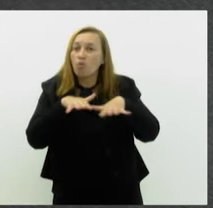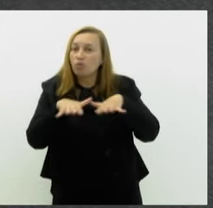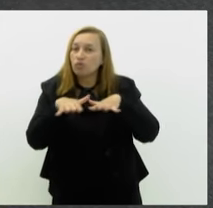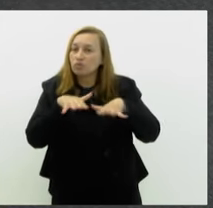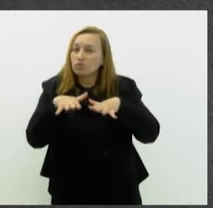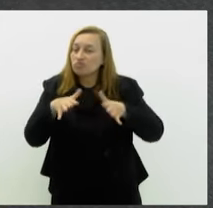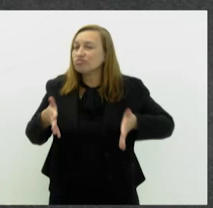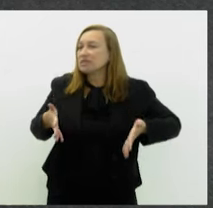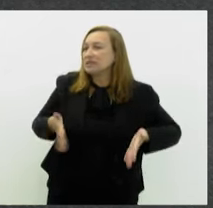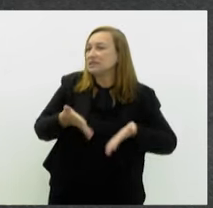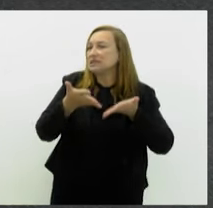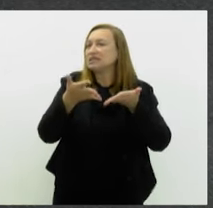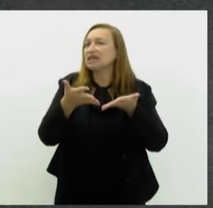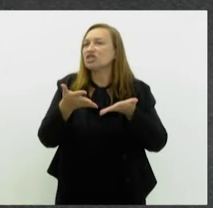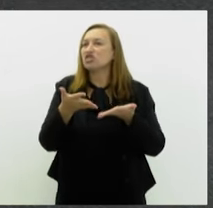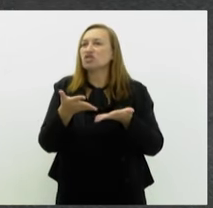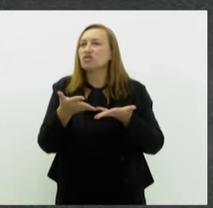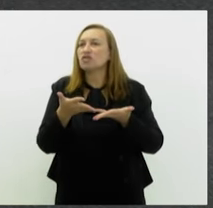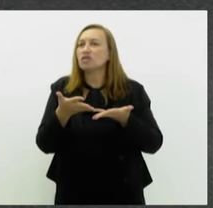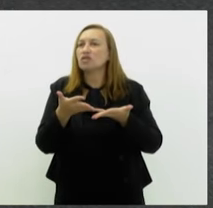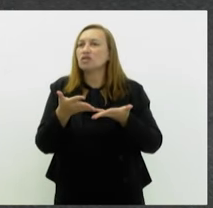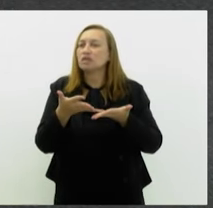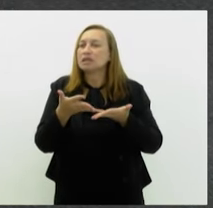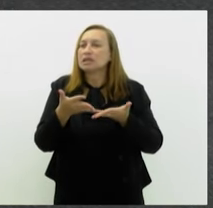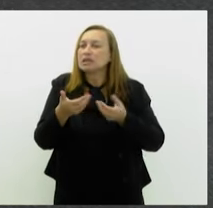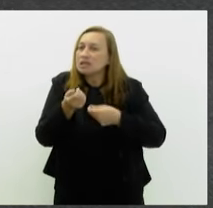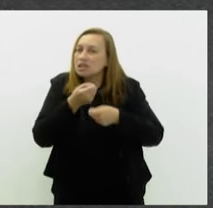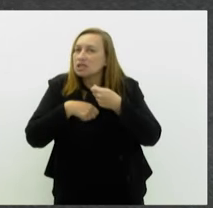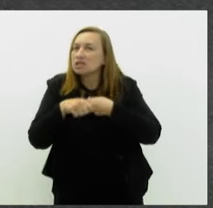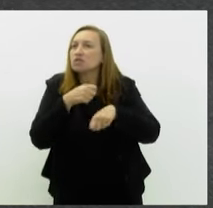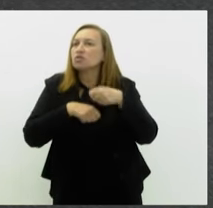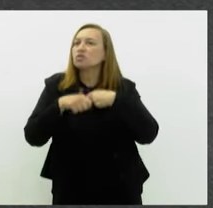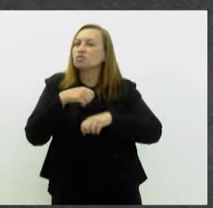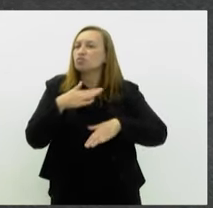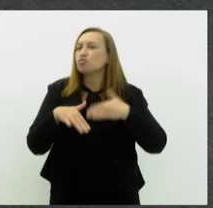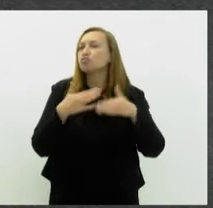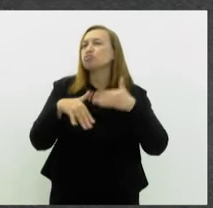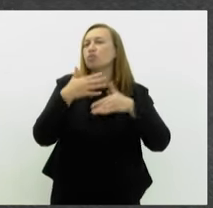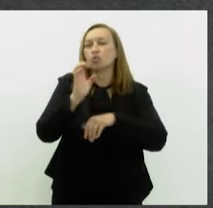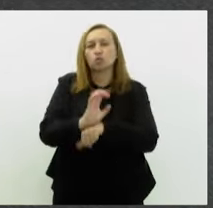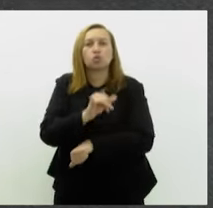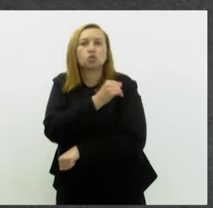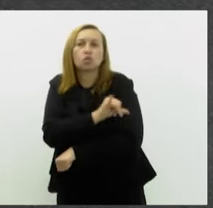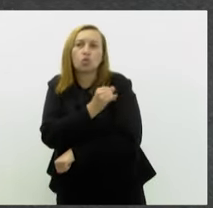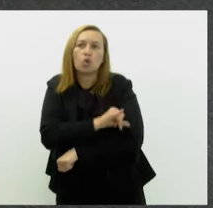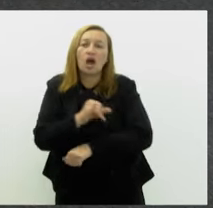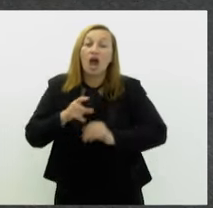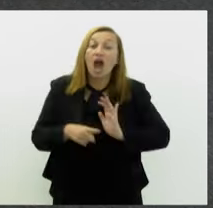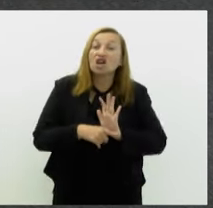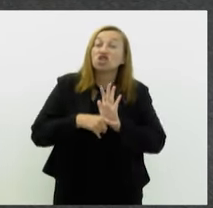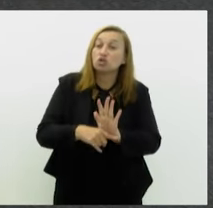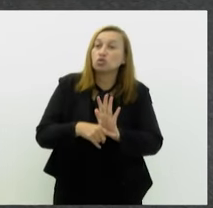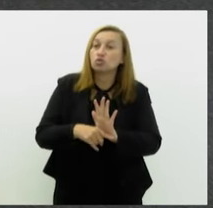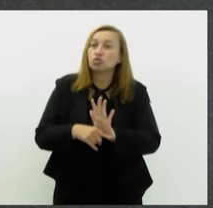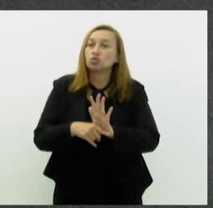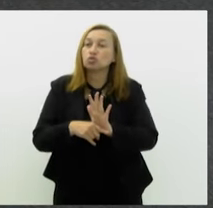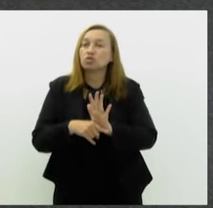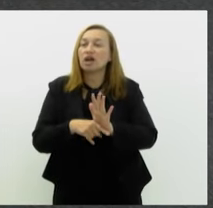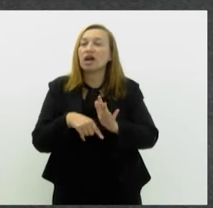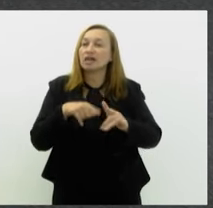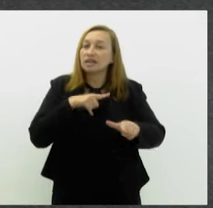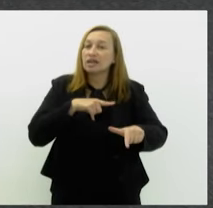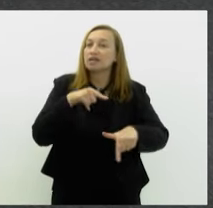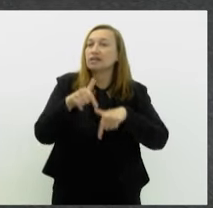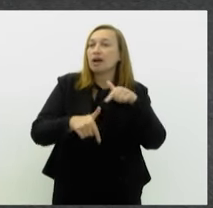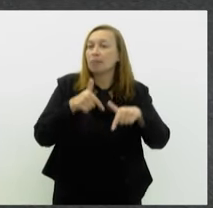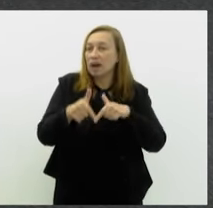uma iniciativa que mexe com a economia do Estado do Rio de Janeiro, ajuda a manutenção dos empregos